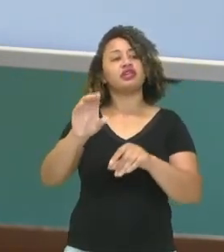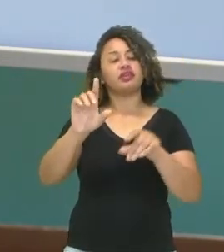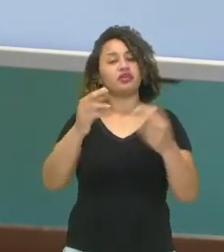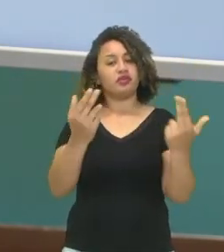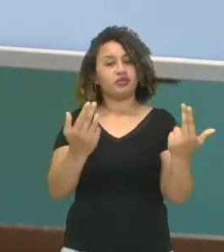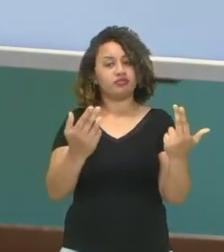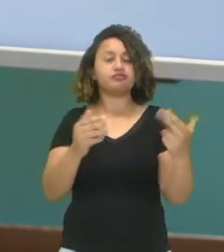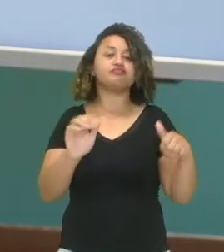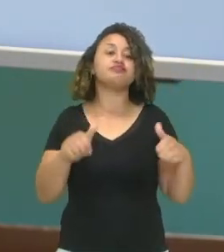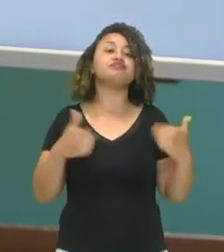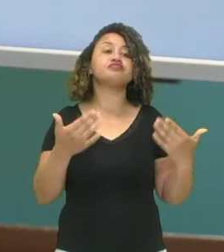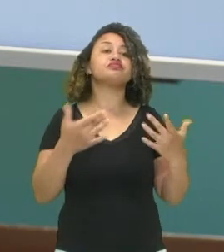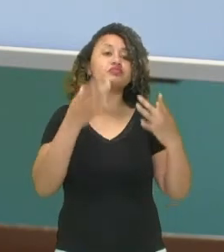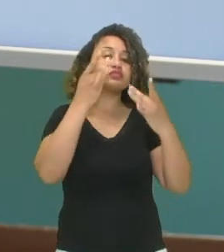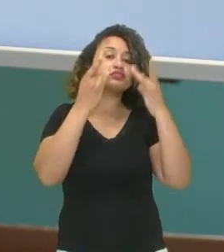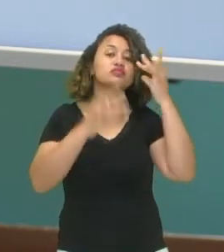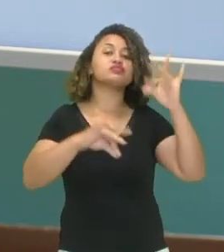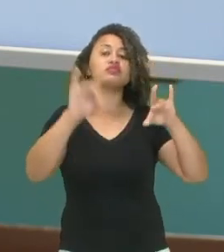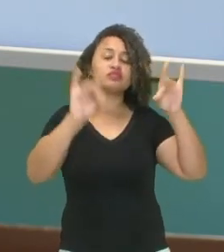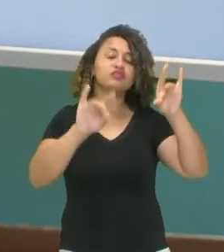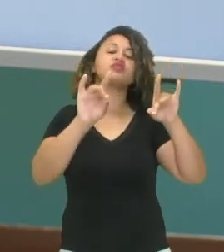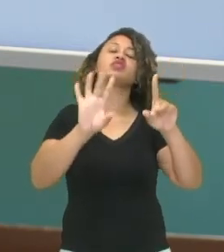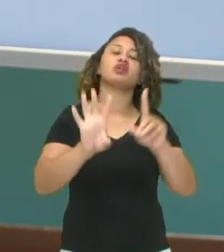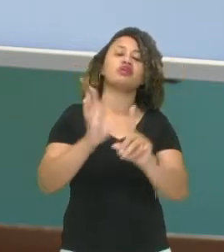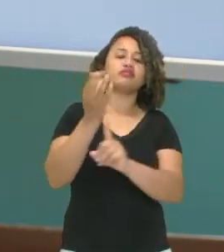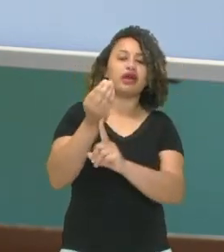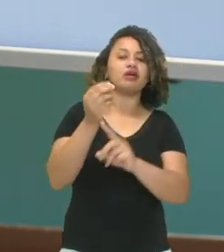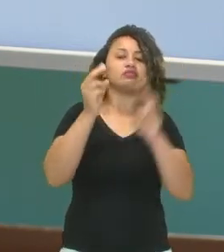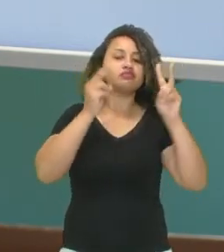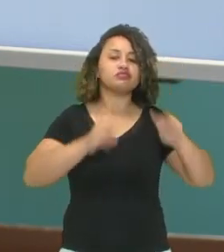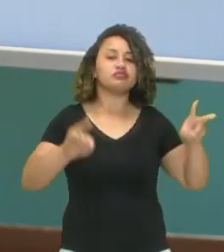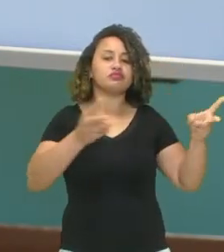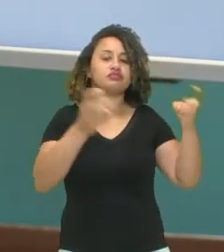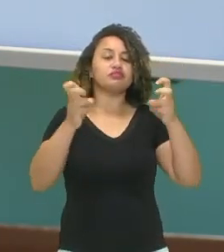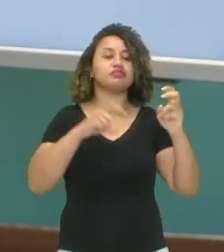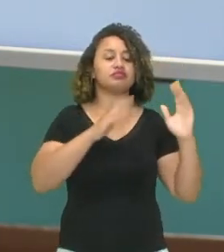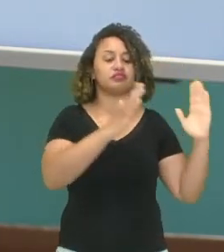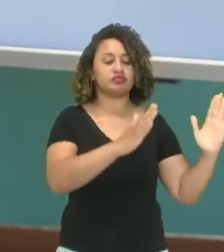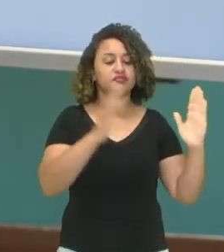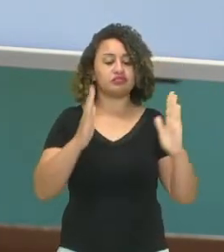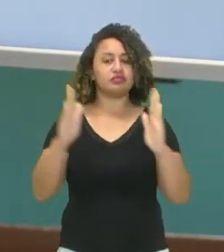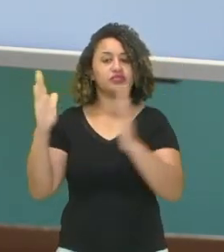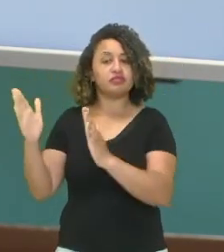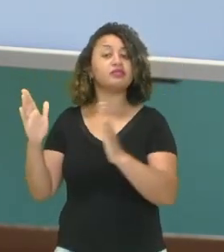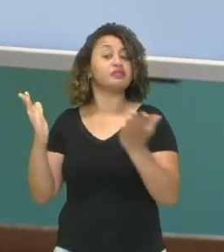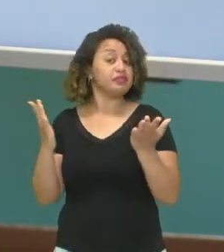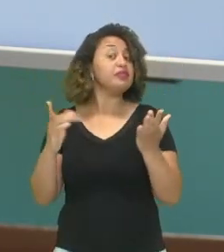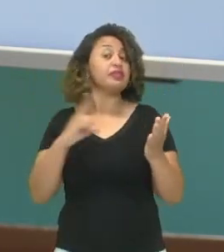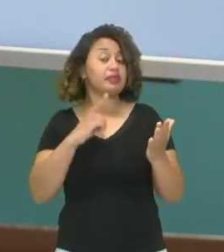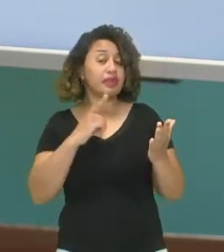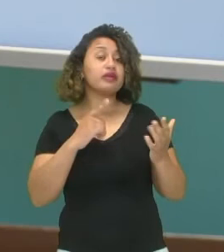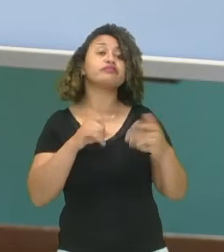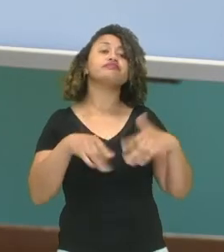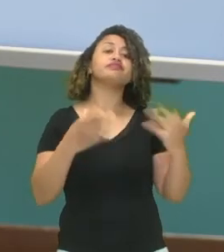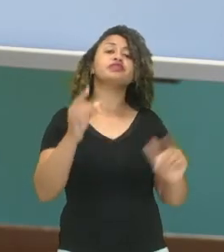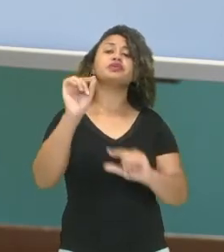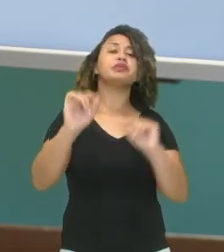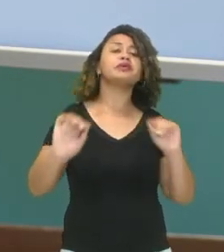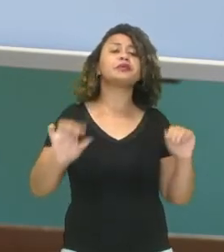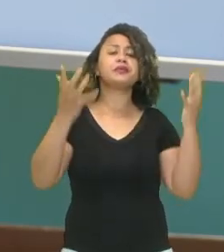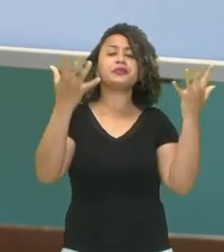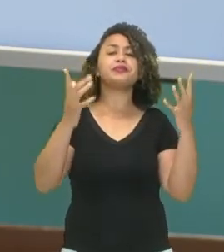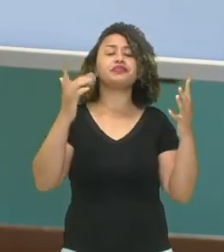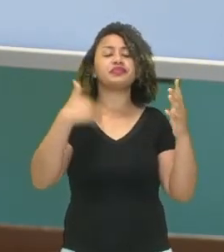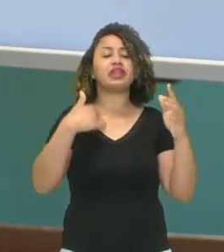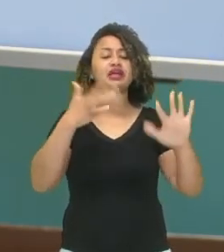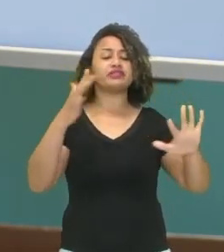ok? E o teatro, tal como a arte visual, ele tem seus períodos e seus movimentos. E muitas vezes eles andam